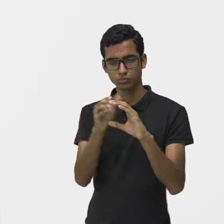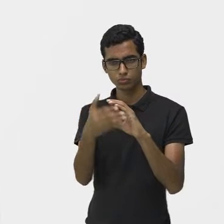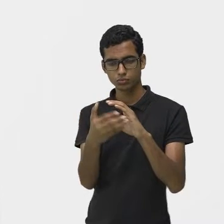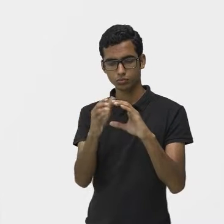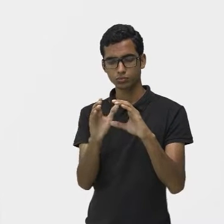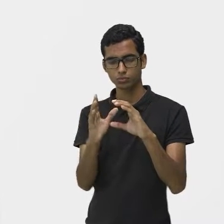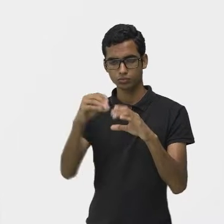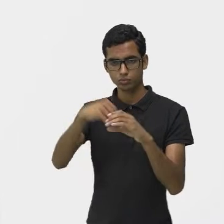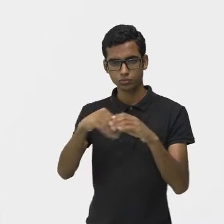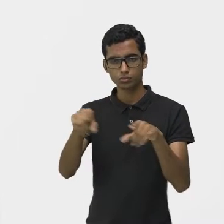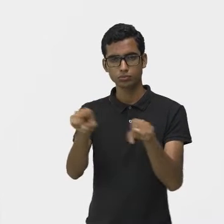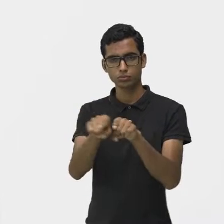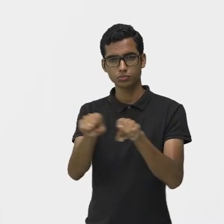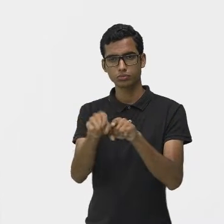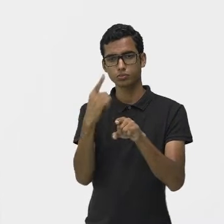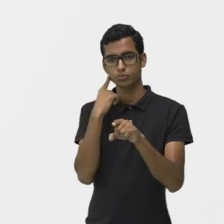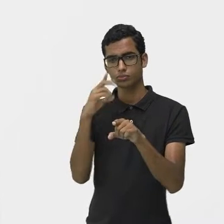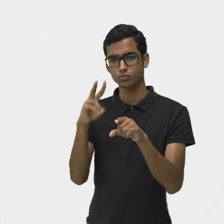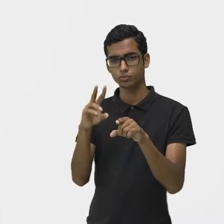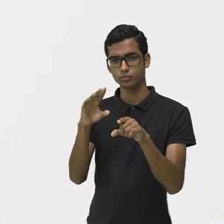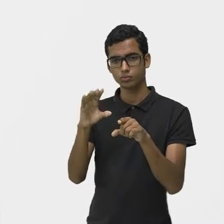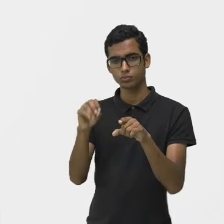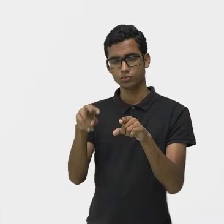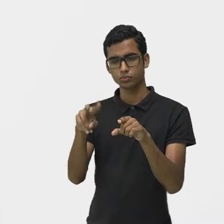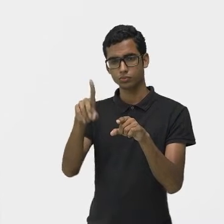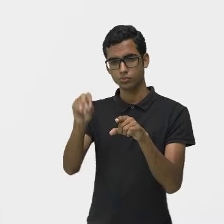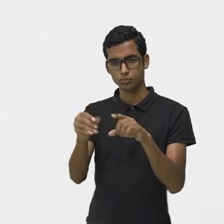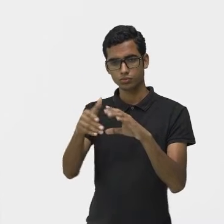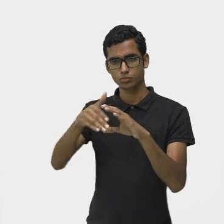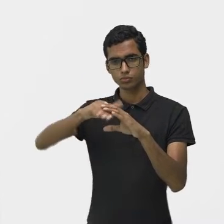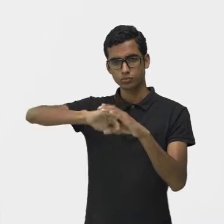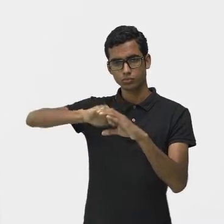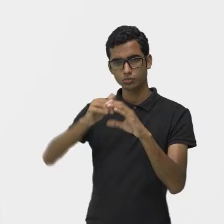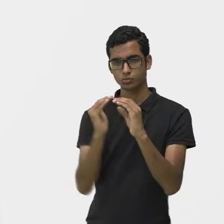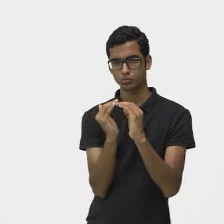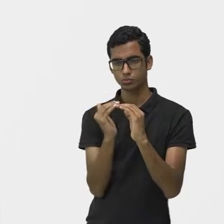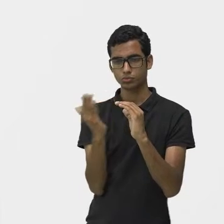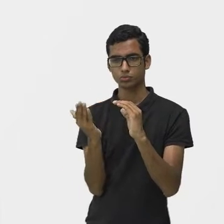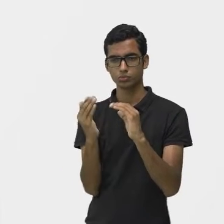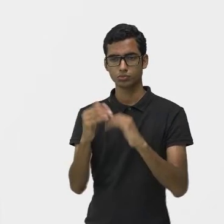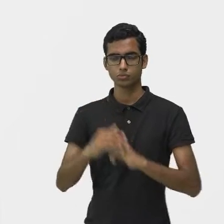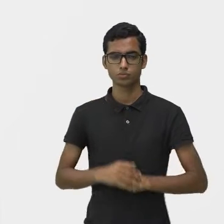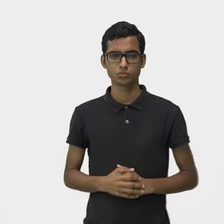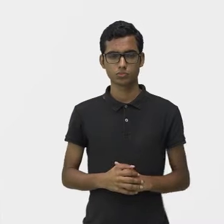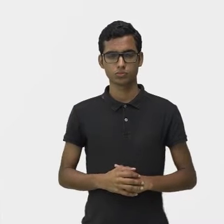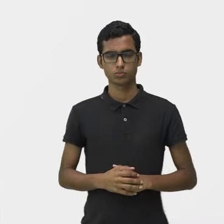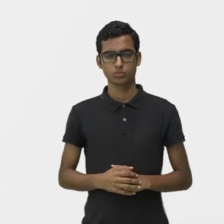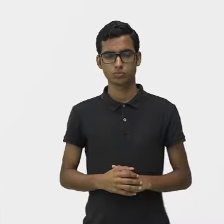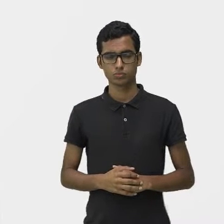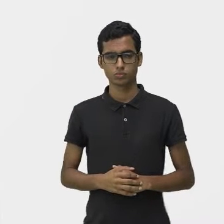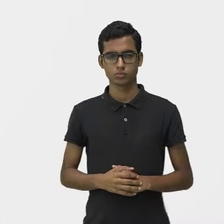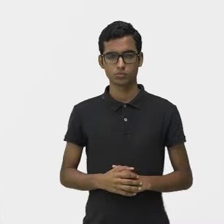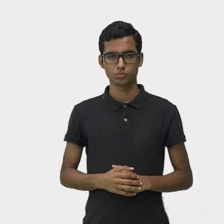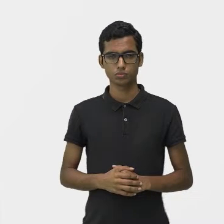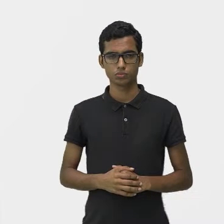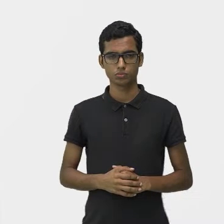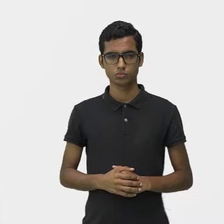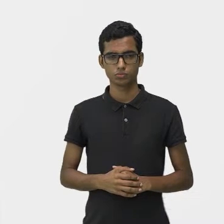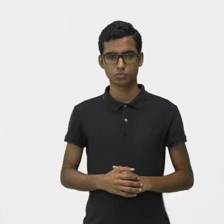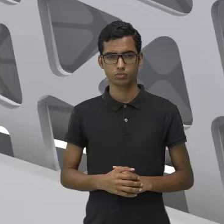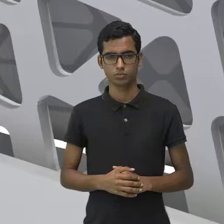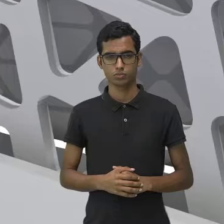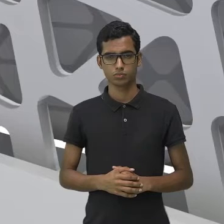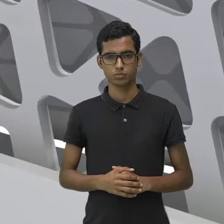a interna, e o espelho esférico convexo, com a parte refletora sendo a parte externa do espelho.